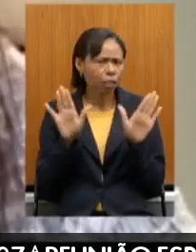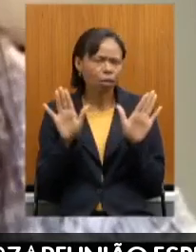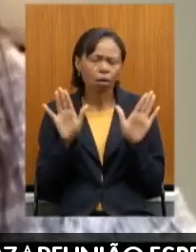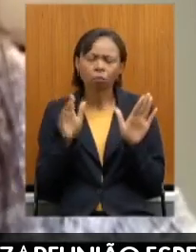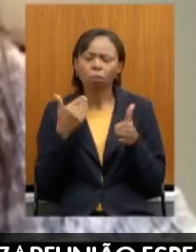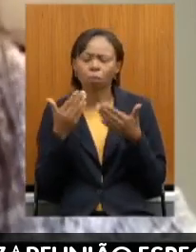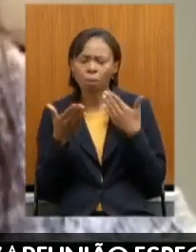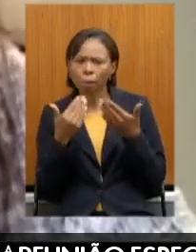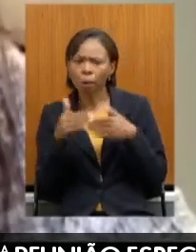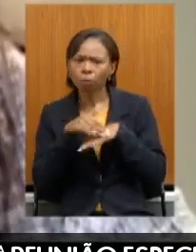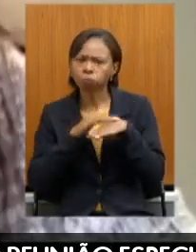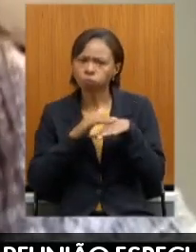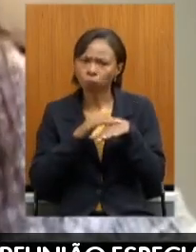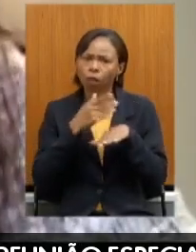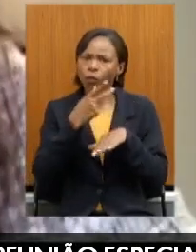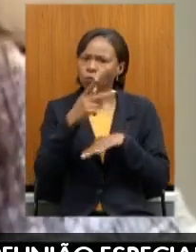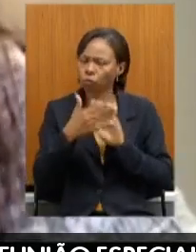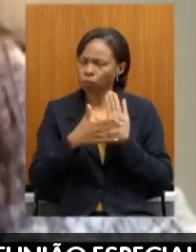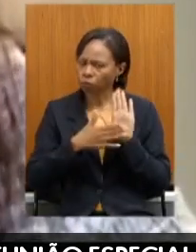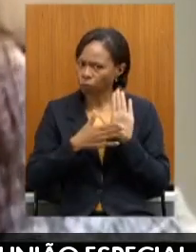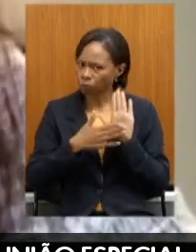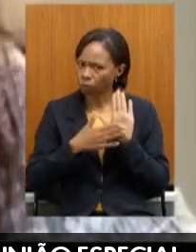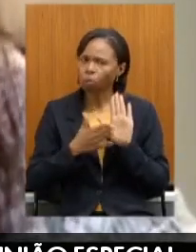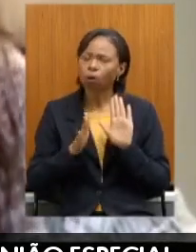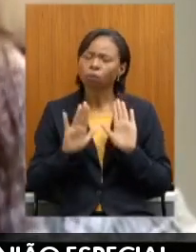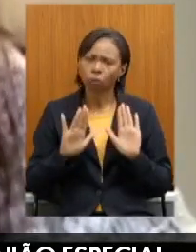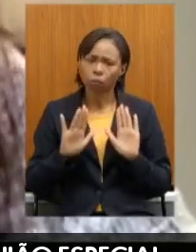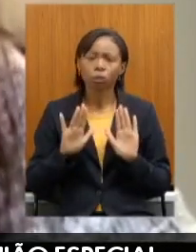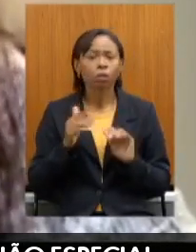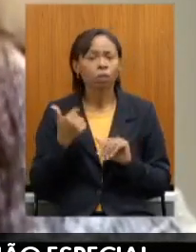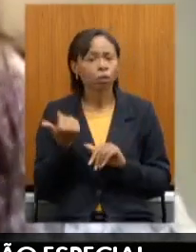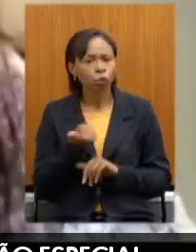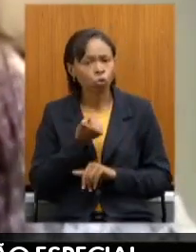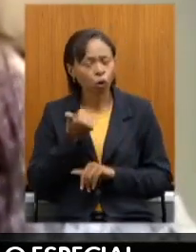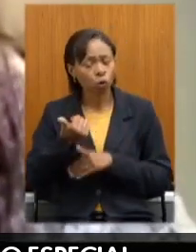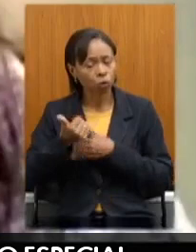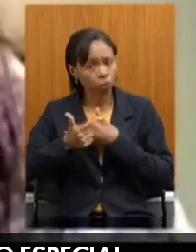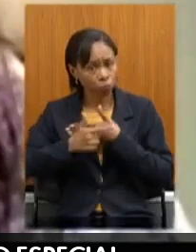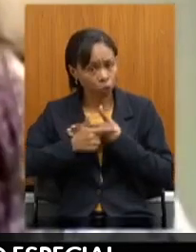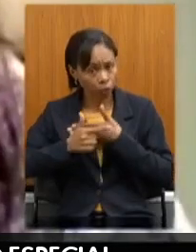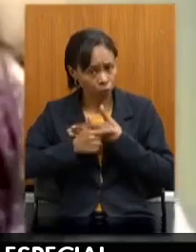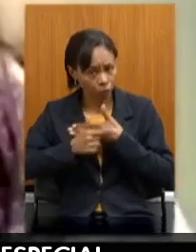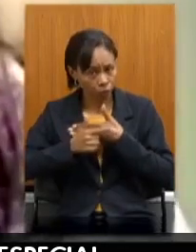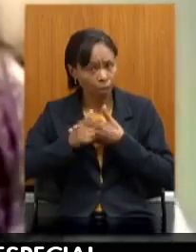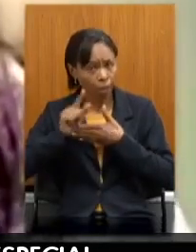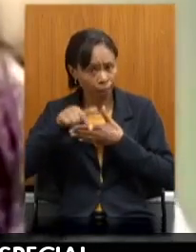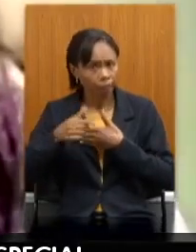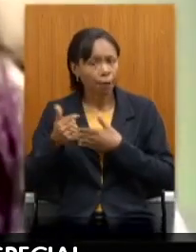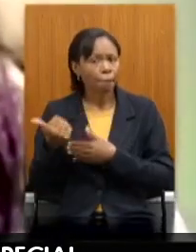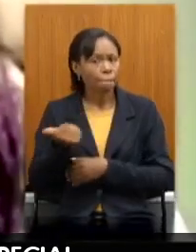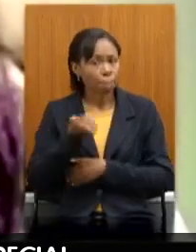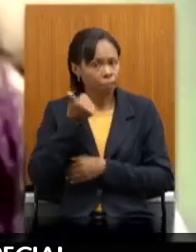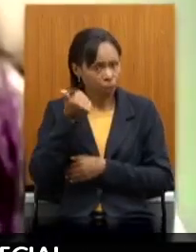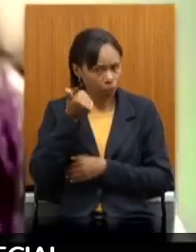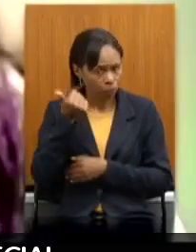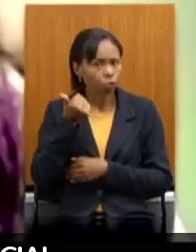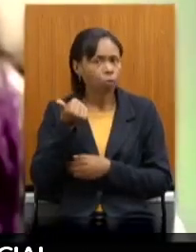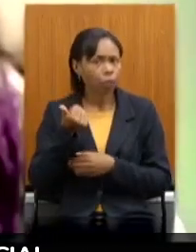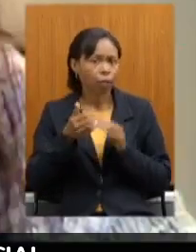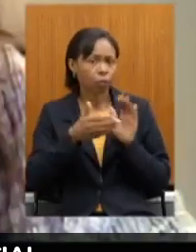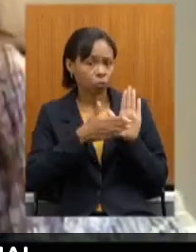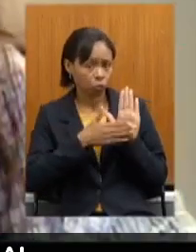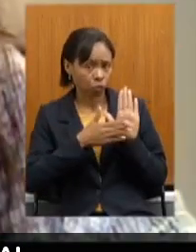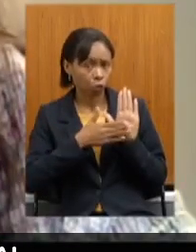as propostas deles. Eu acho que o nosso papel é melhorar aquilo que a Assembleia tem na mão, né? A proposta